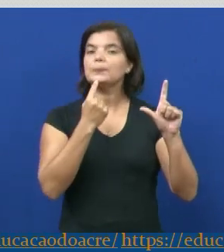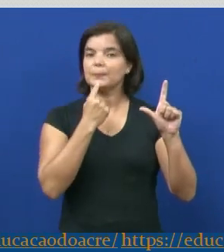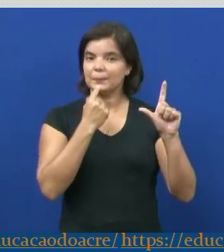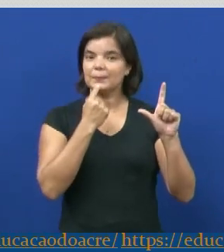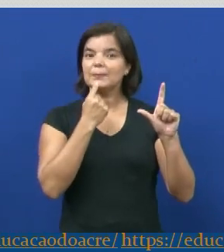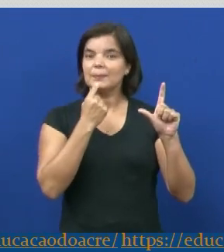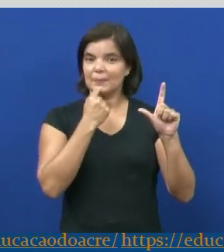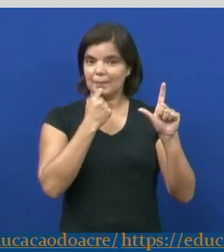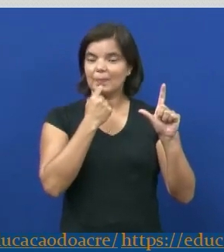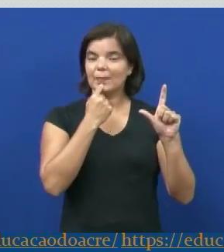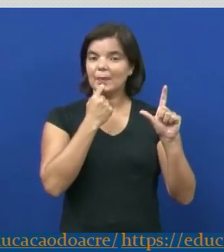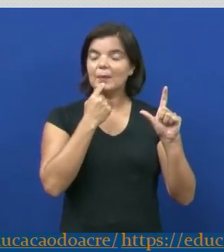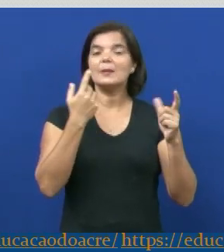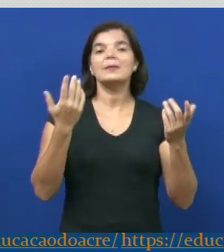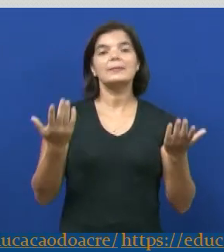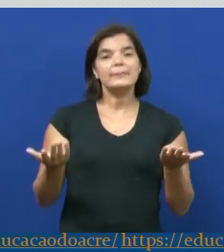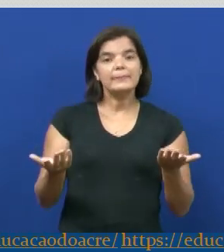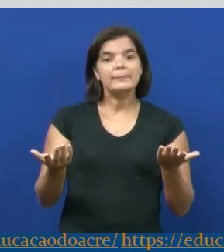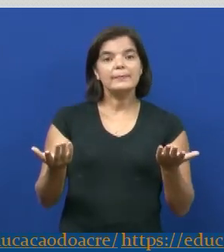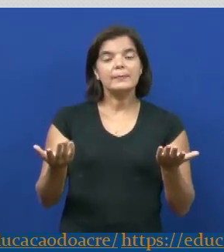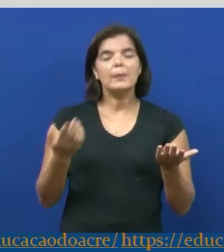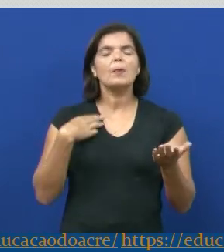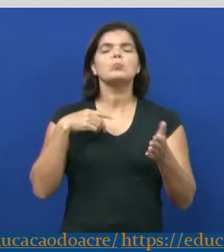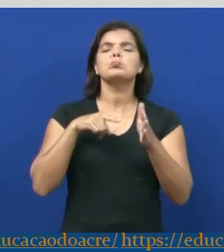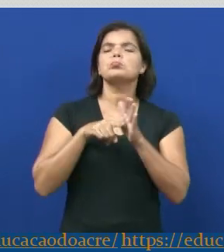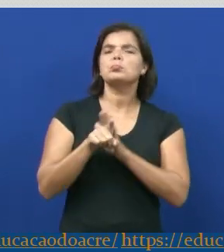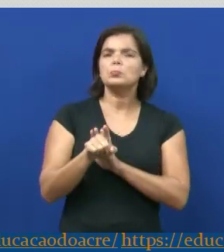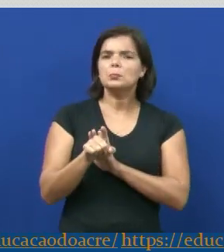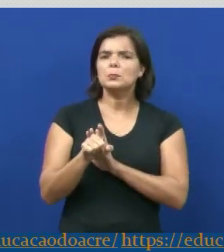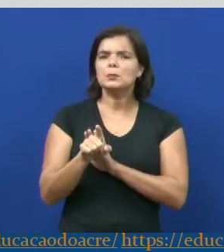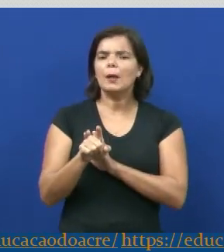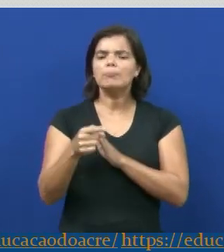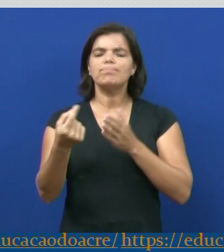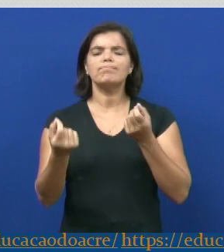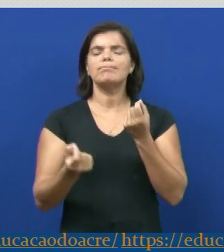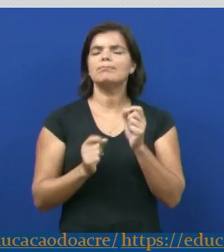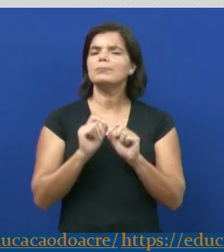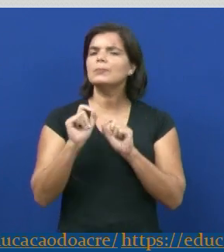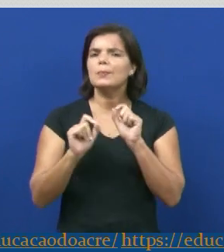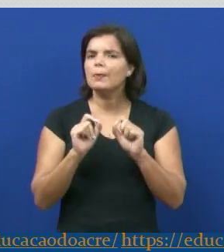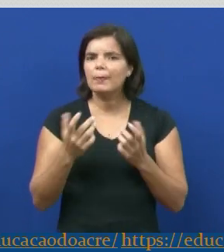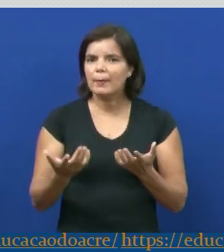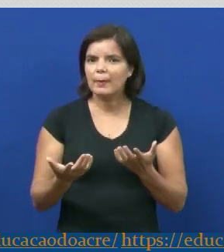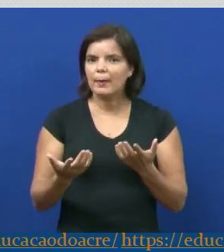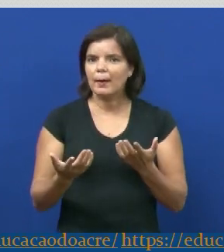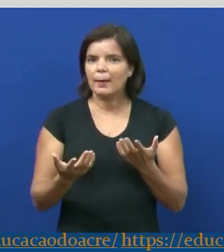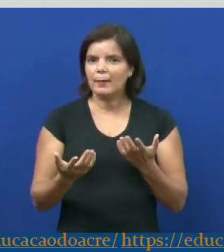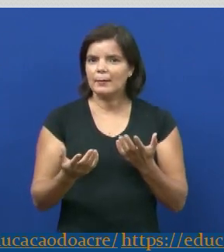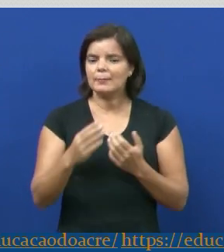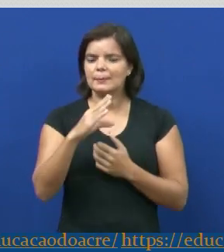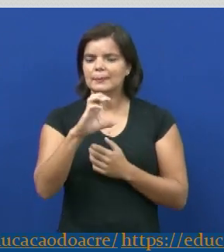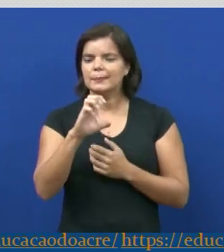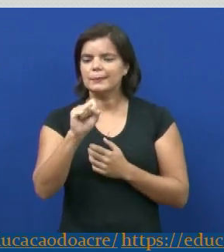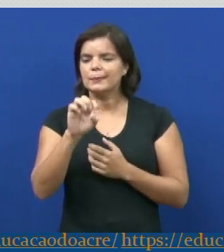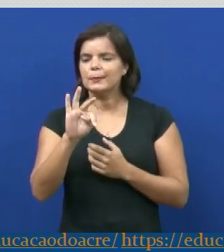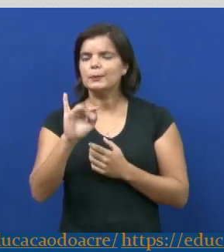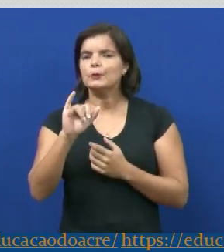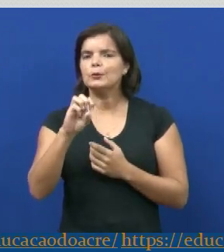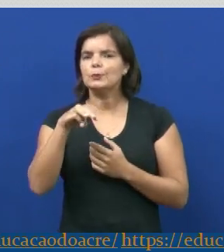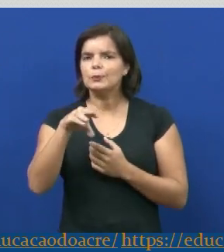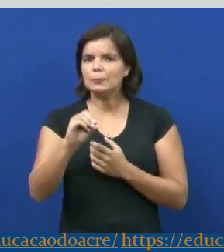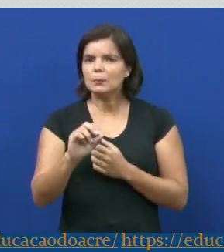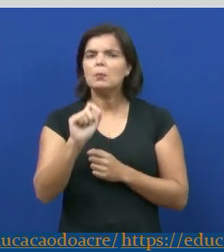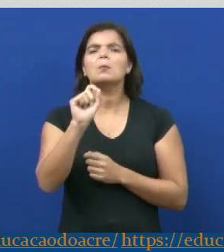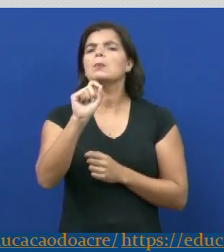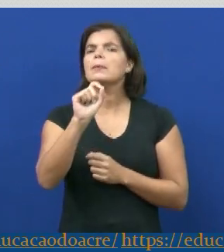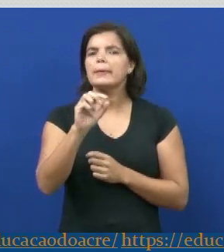aí e vamos nos perguntar, nos questionar, o que é ceticismo? O